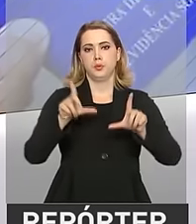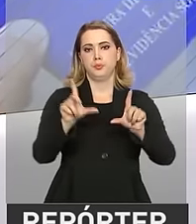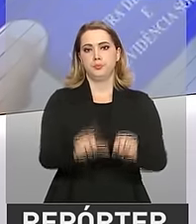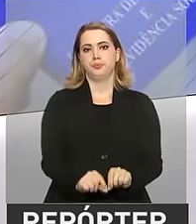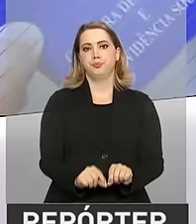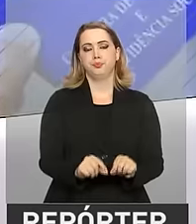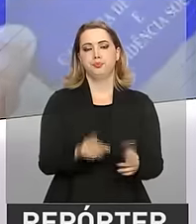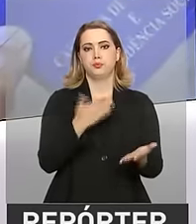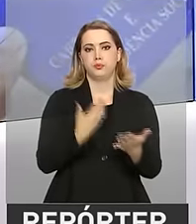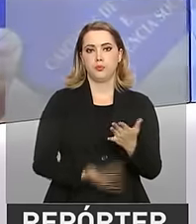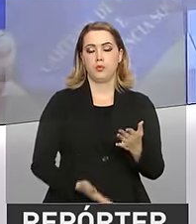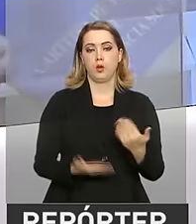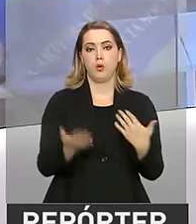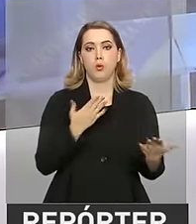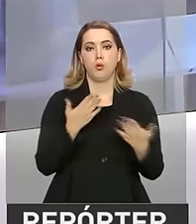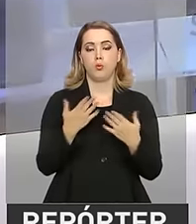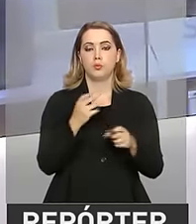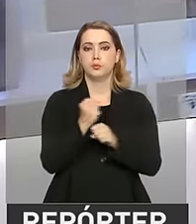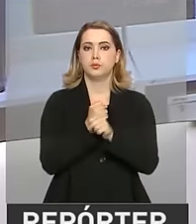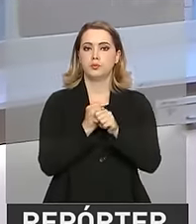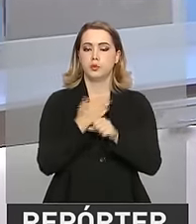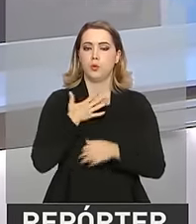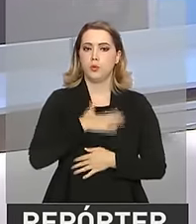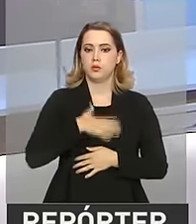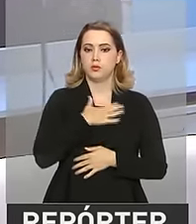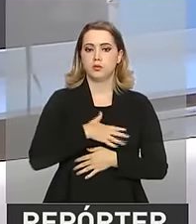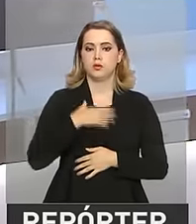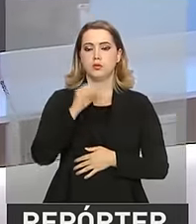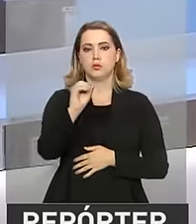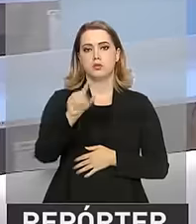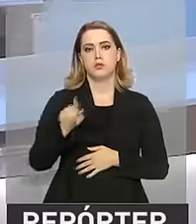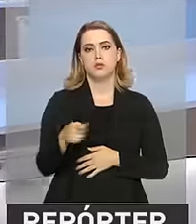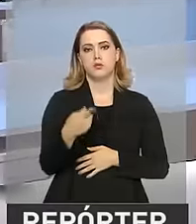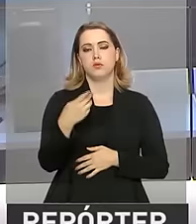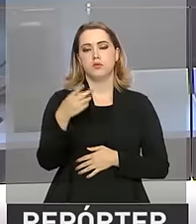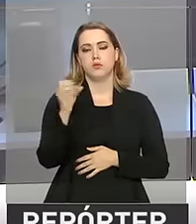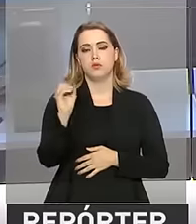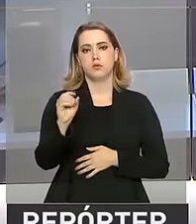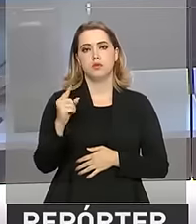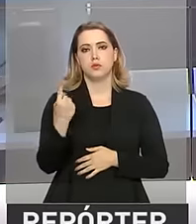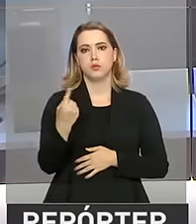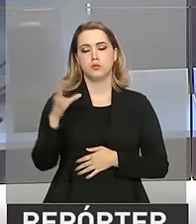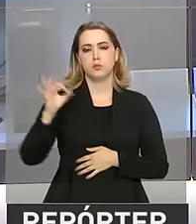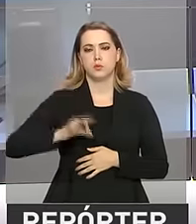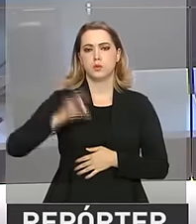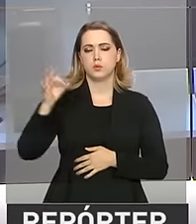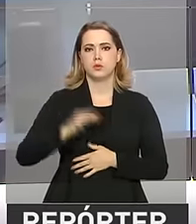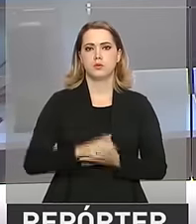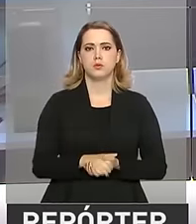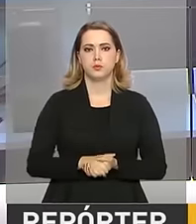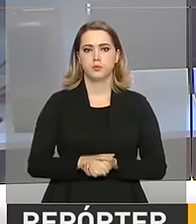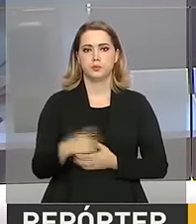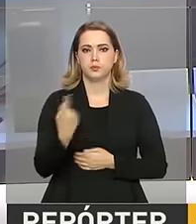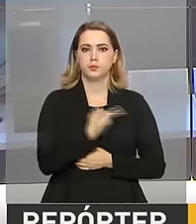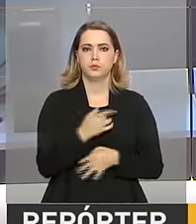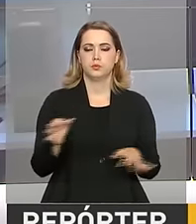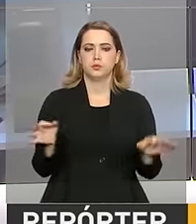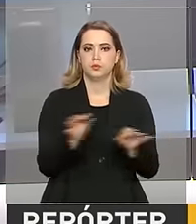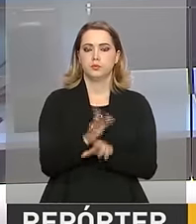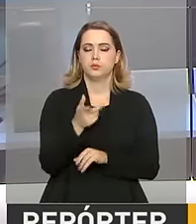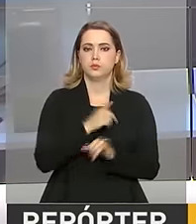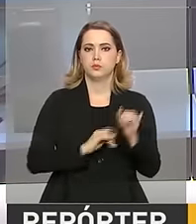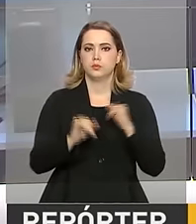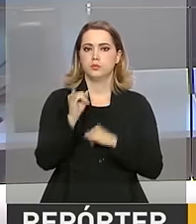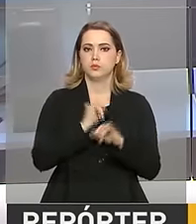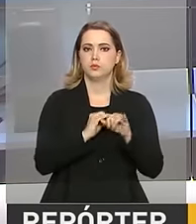agosto as demissões caíram 0,01% e nós ficamos por aqui voltamos a qualquer momento com outras